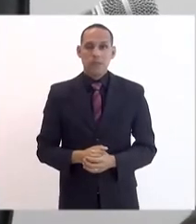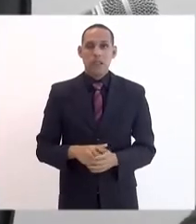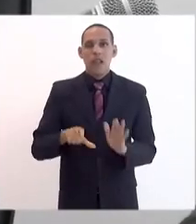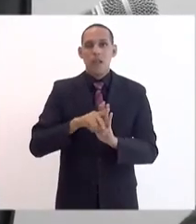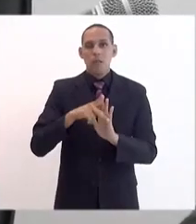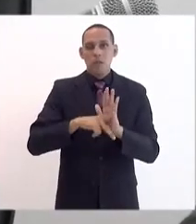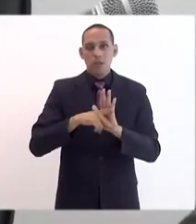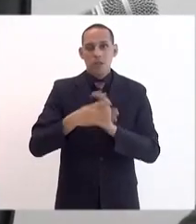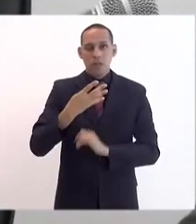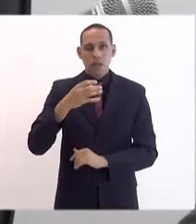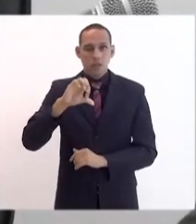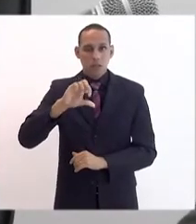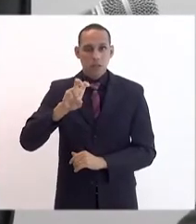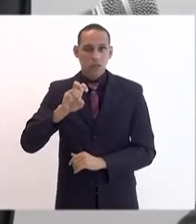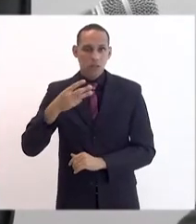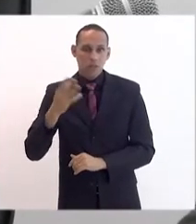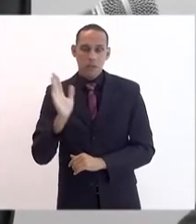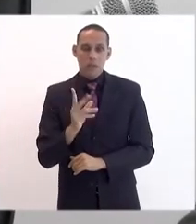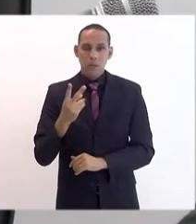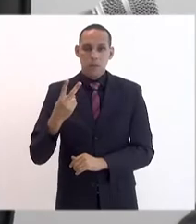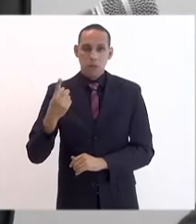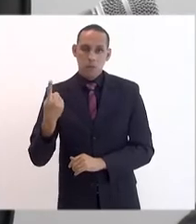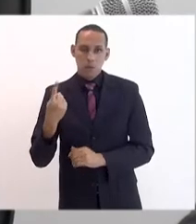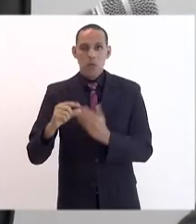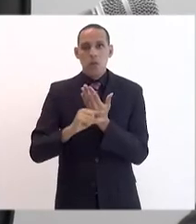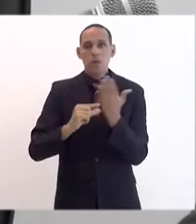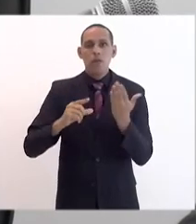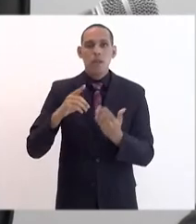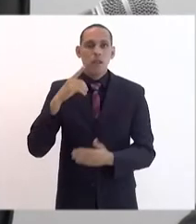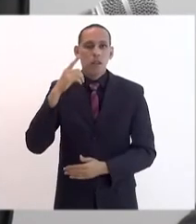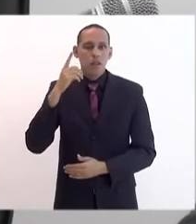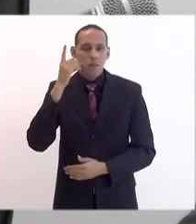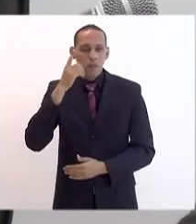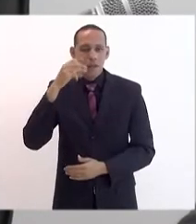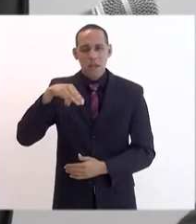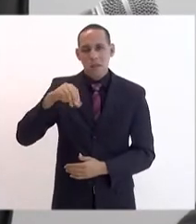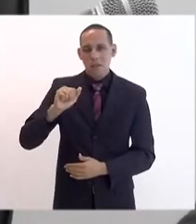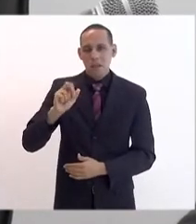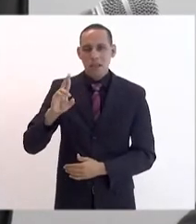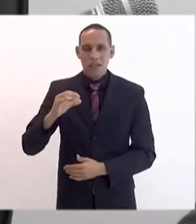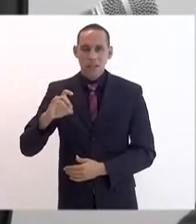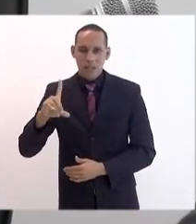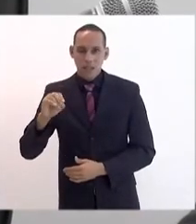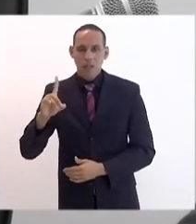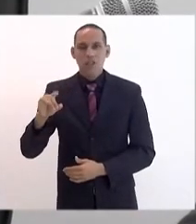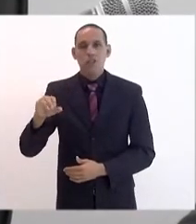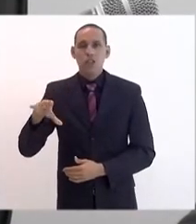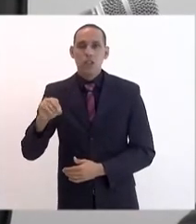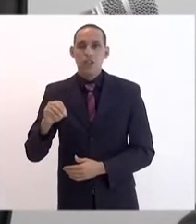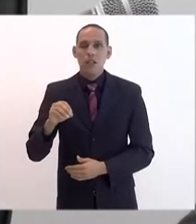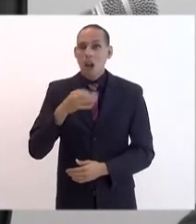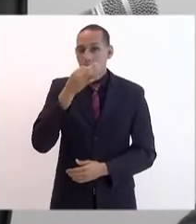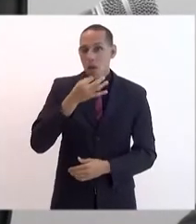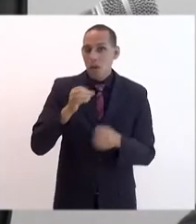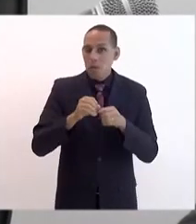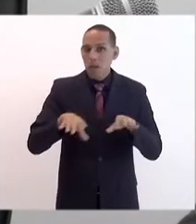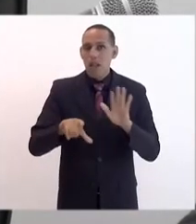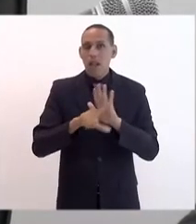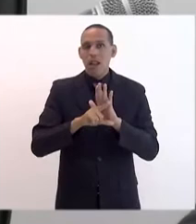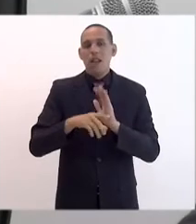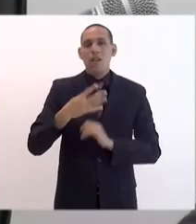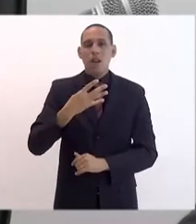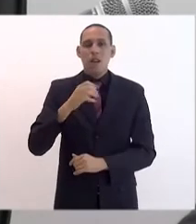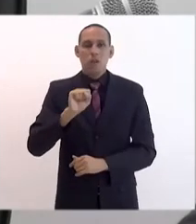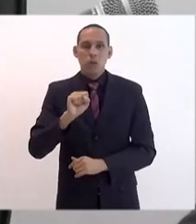de lei 4953-2021, autoria do deputado Marcelo Dino. O parecer é pela prejudicabilidade pela lei 4812,